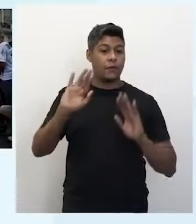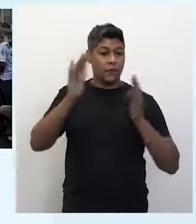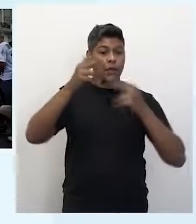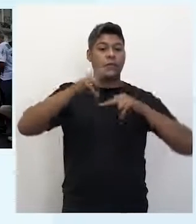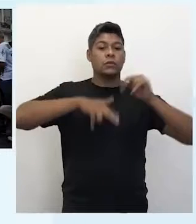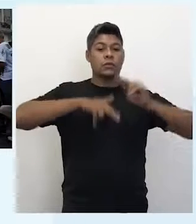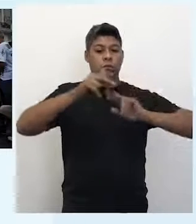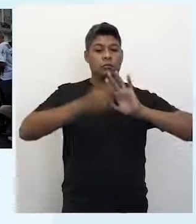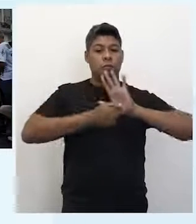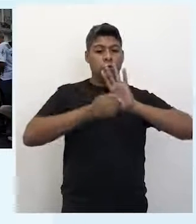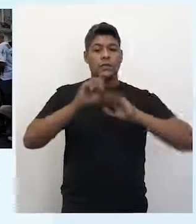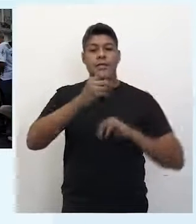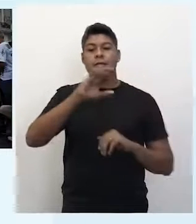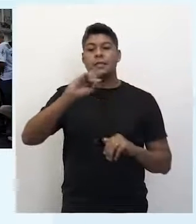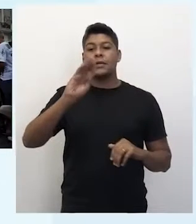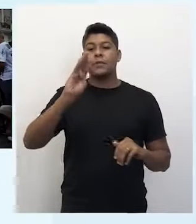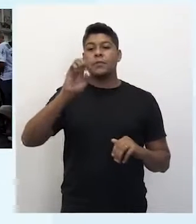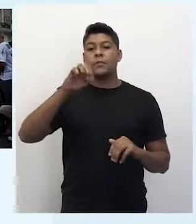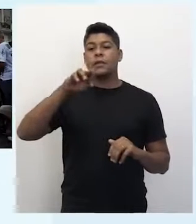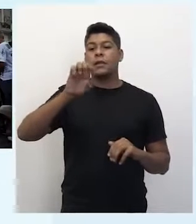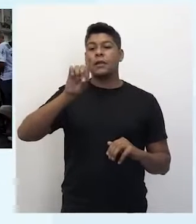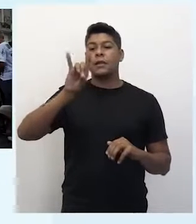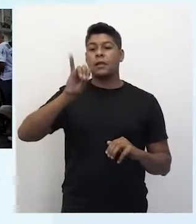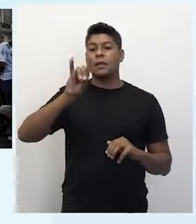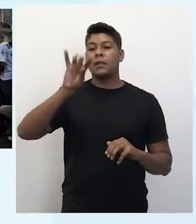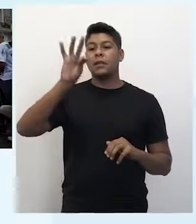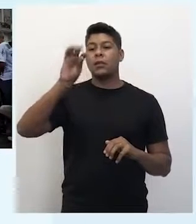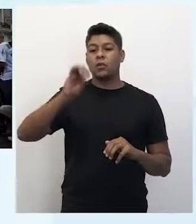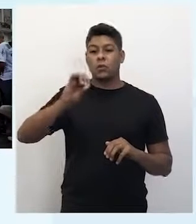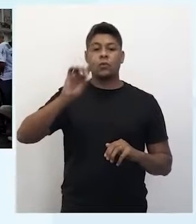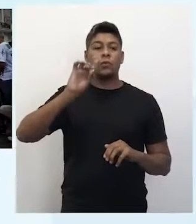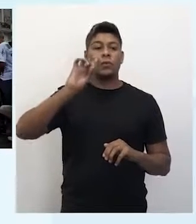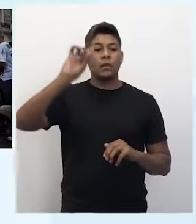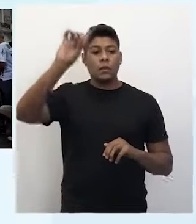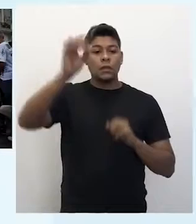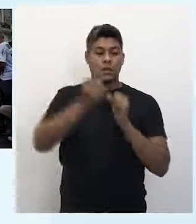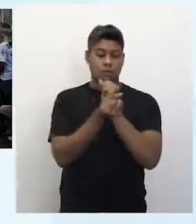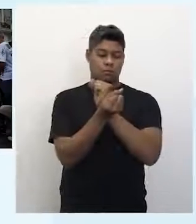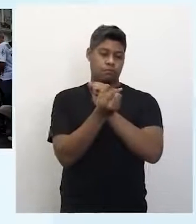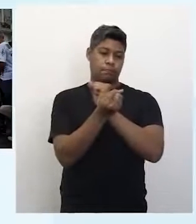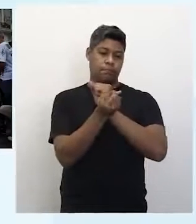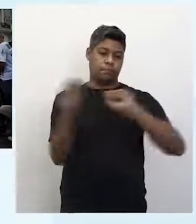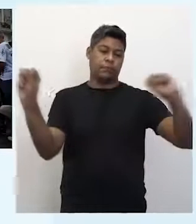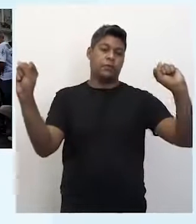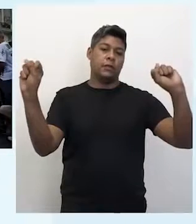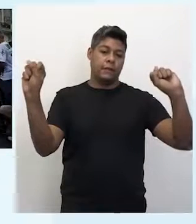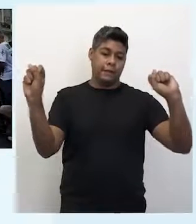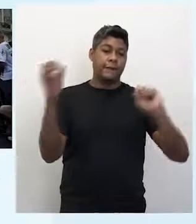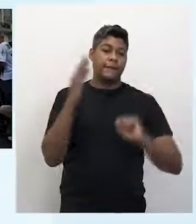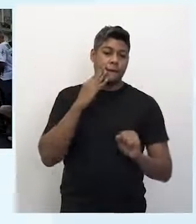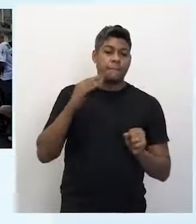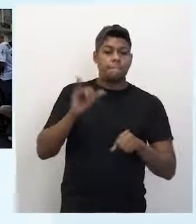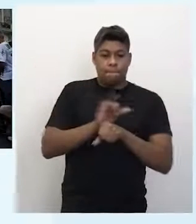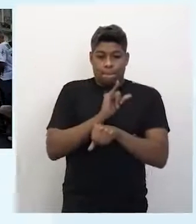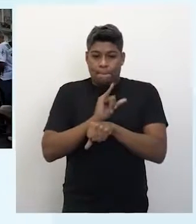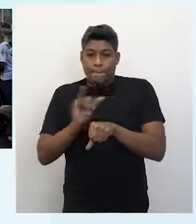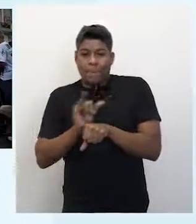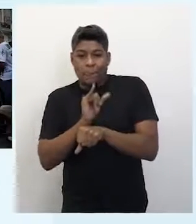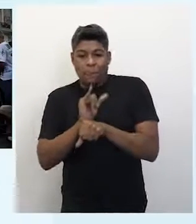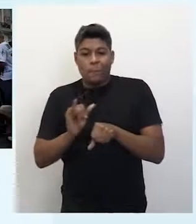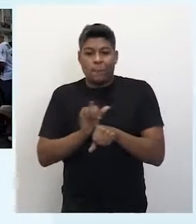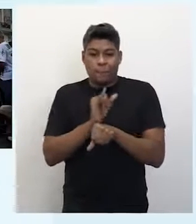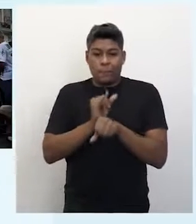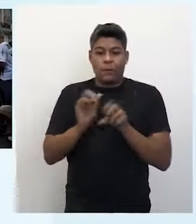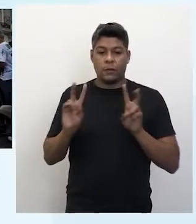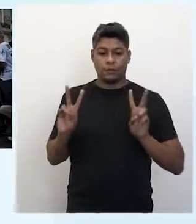para homenagear São Benedito e comemorar o dia 13 de maio também, que é o dia da abolição da escravatura. A coreografia é realizada em roda